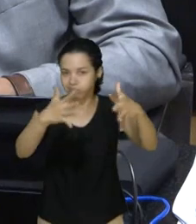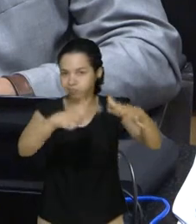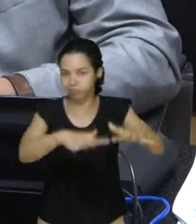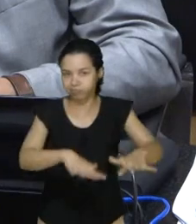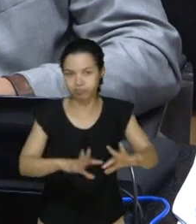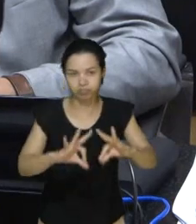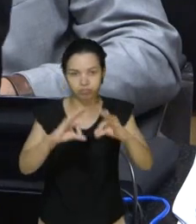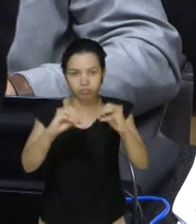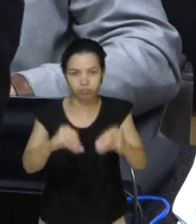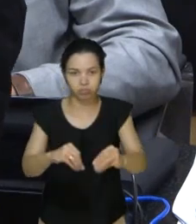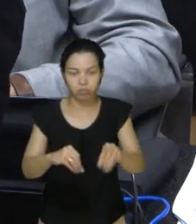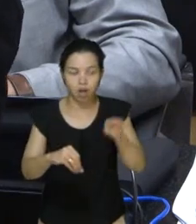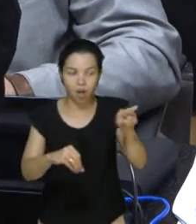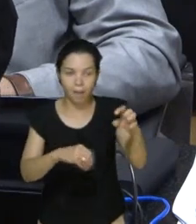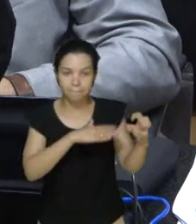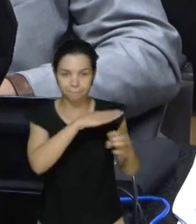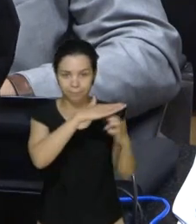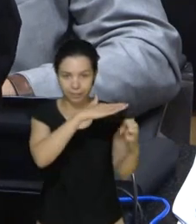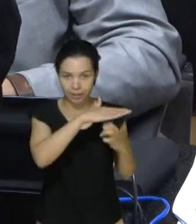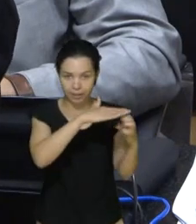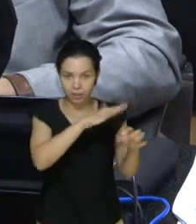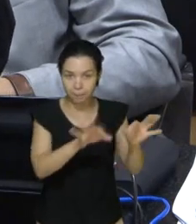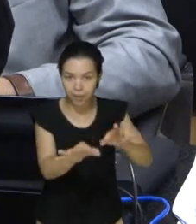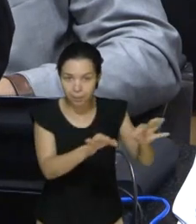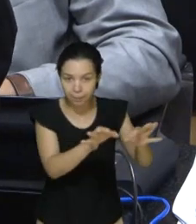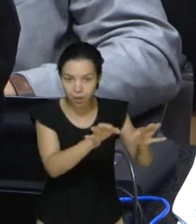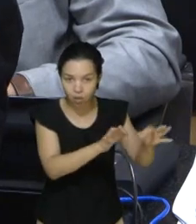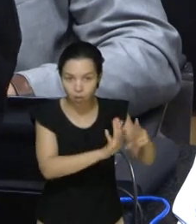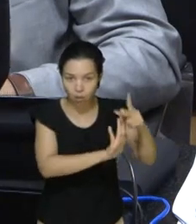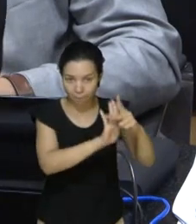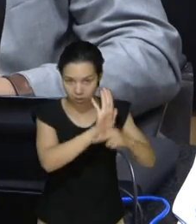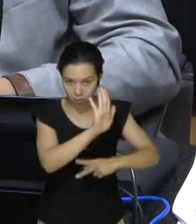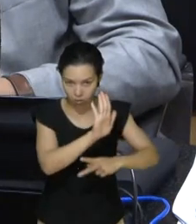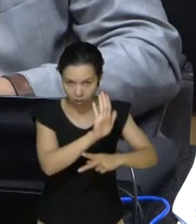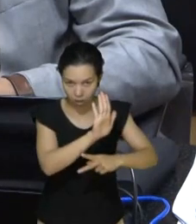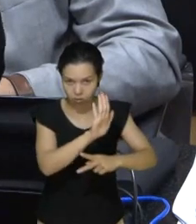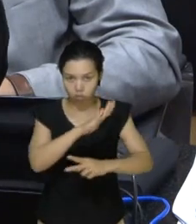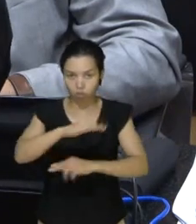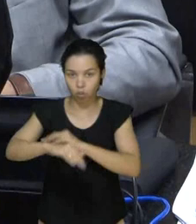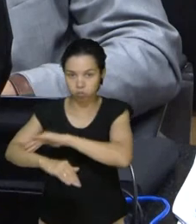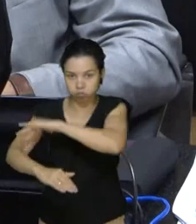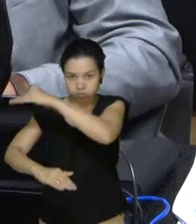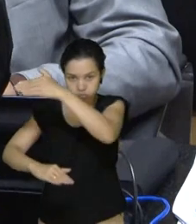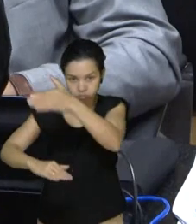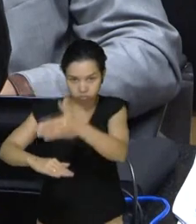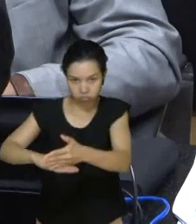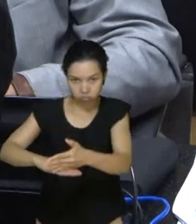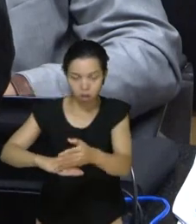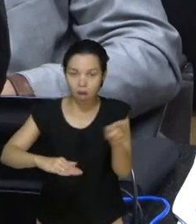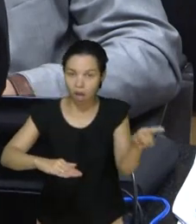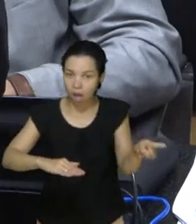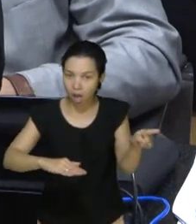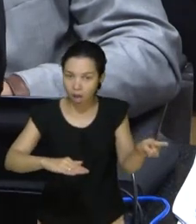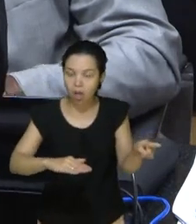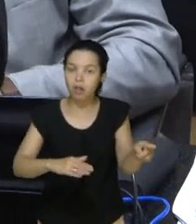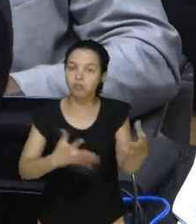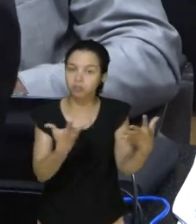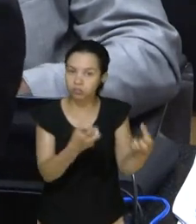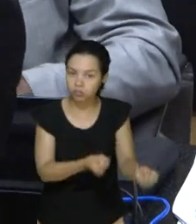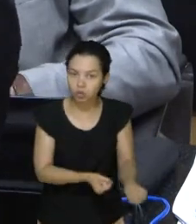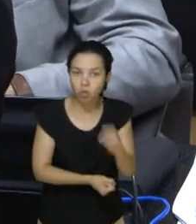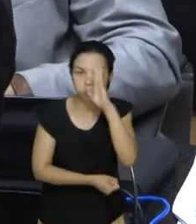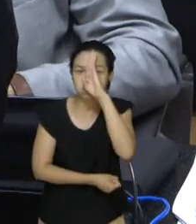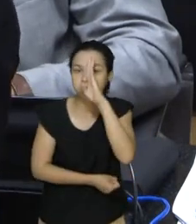uma empresa que fez o projeto daquele elevado se prontificou a doar o projeto para uma das pontes